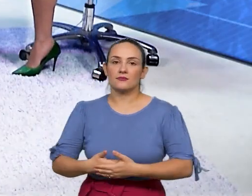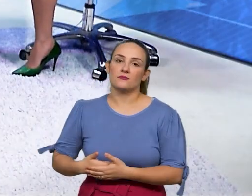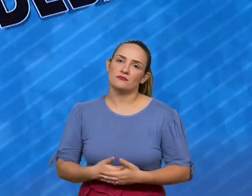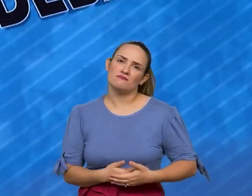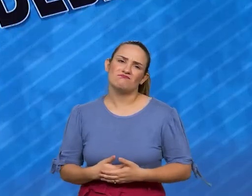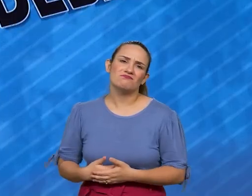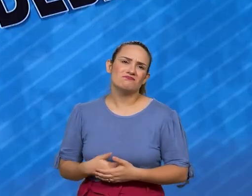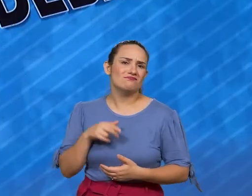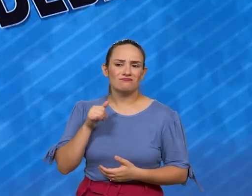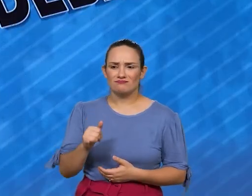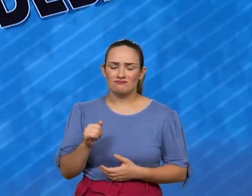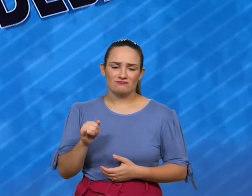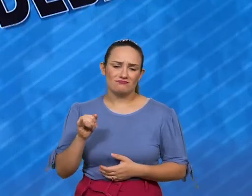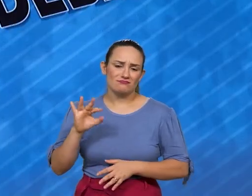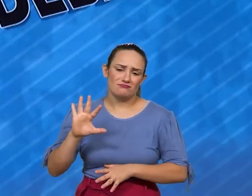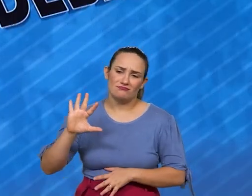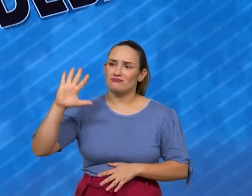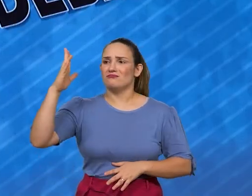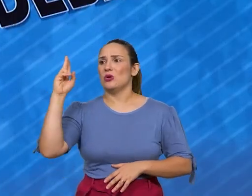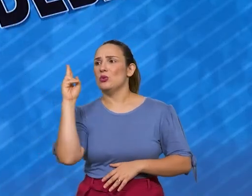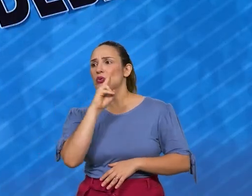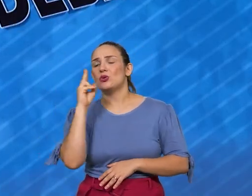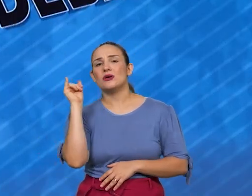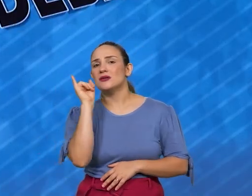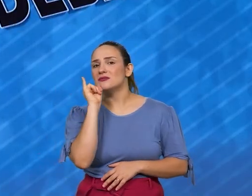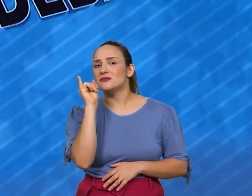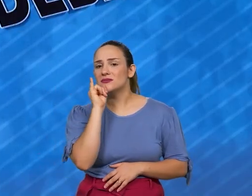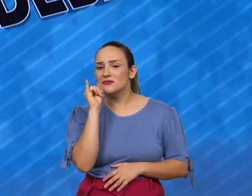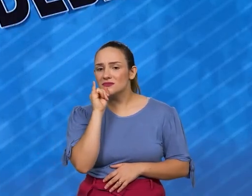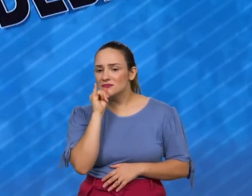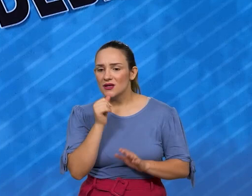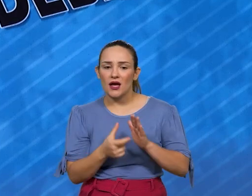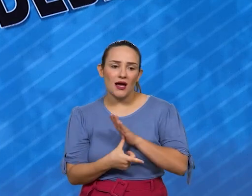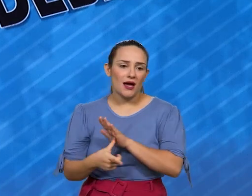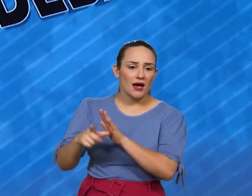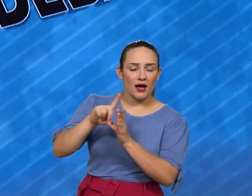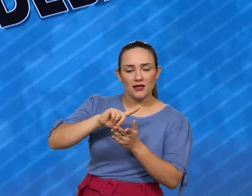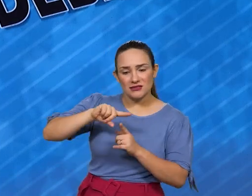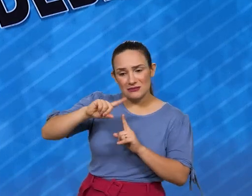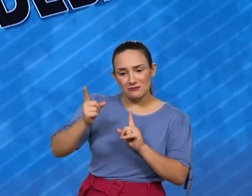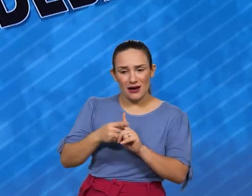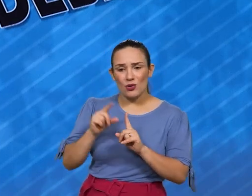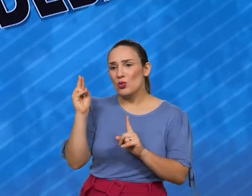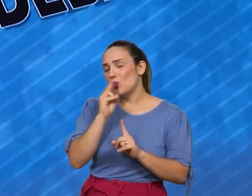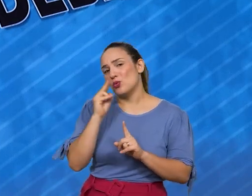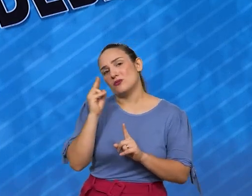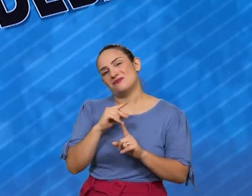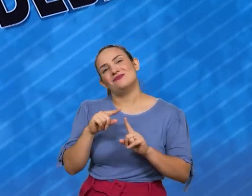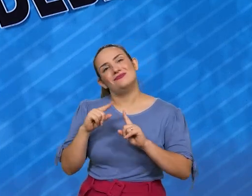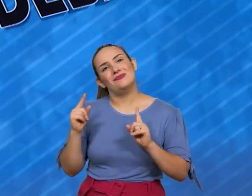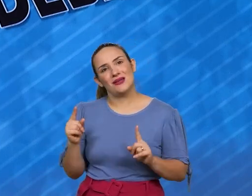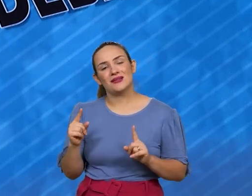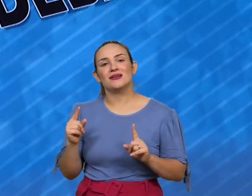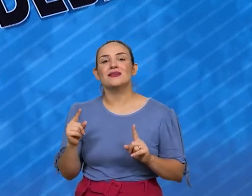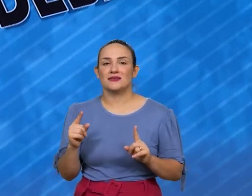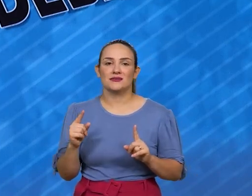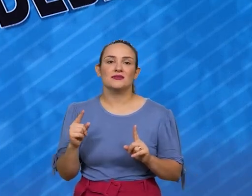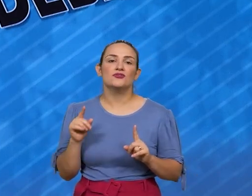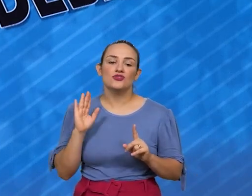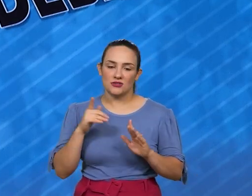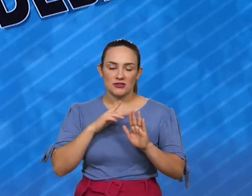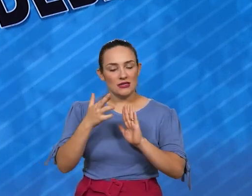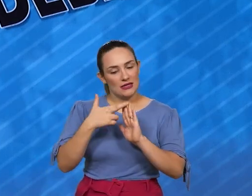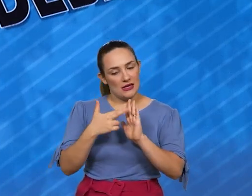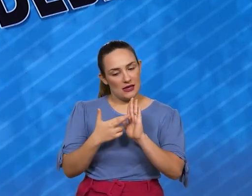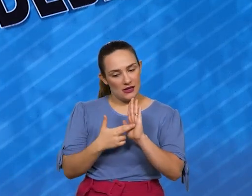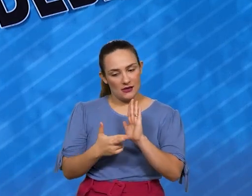do parto, exceto se acontecer alguma intercorrência, né, como um parto prematuro, alguma coisa assim, mas isso tudo já